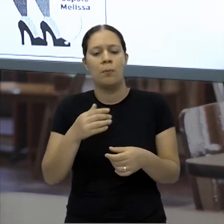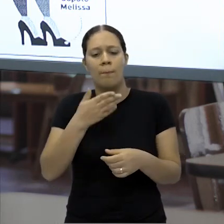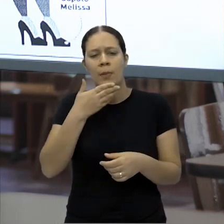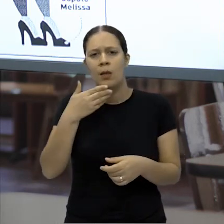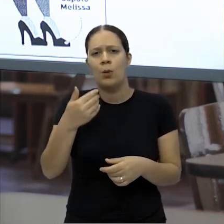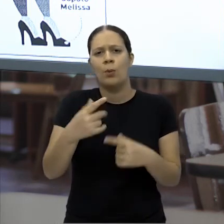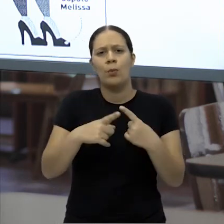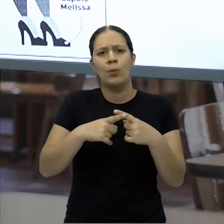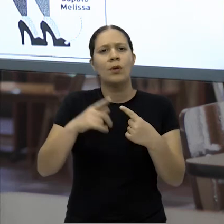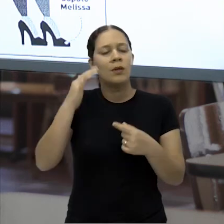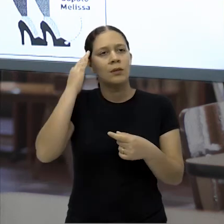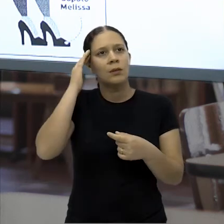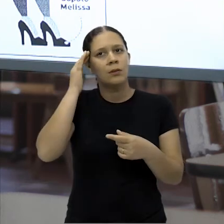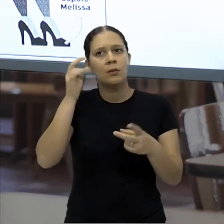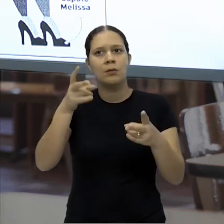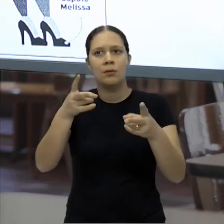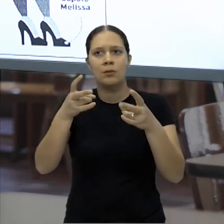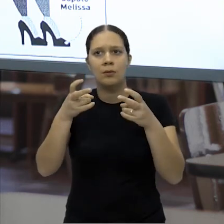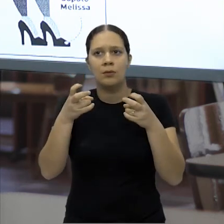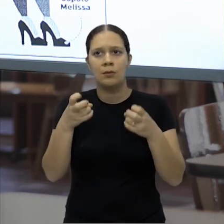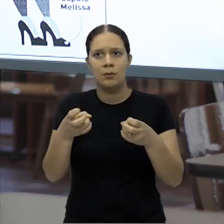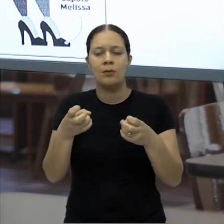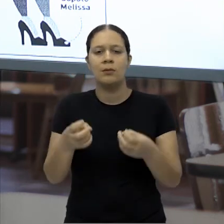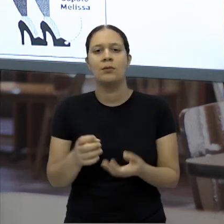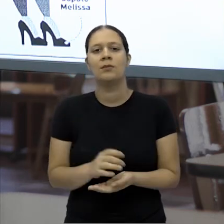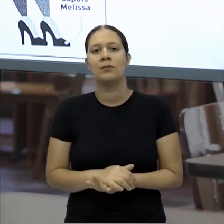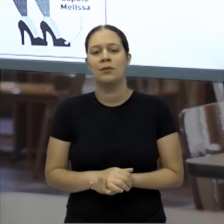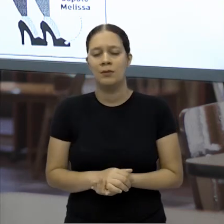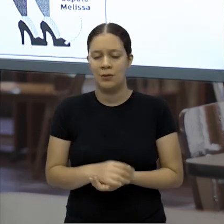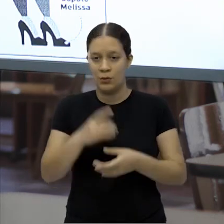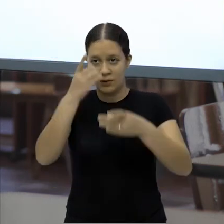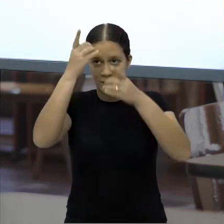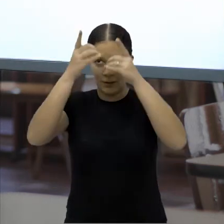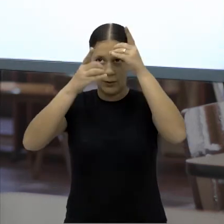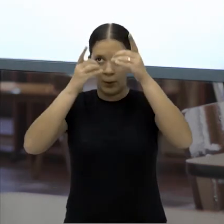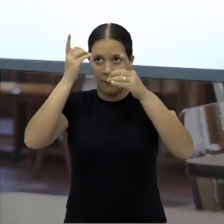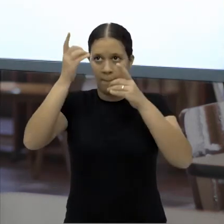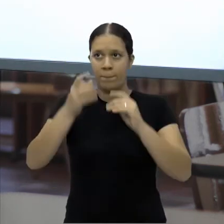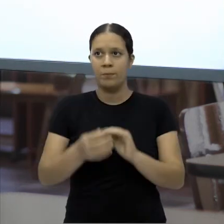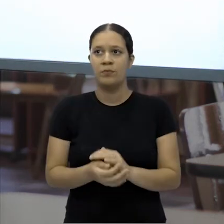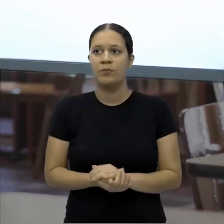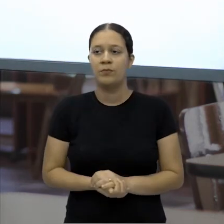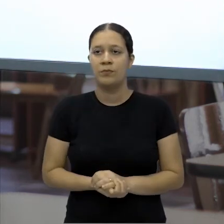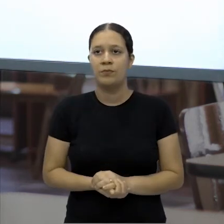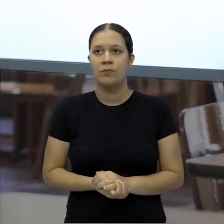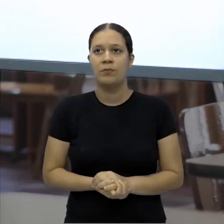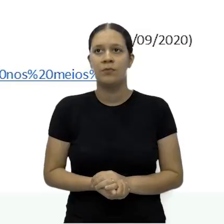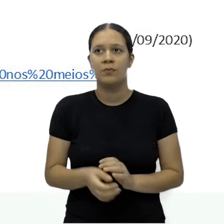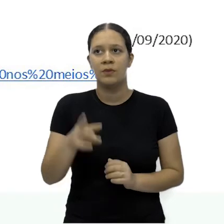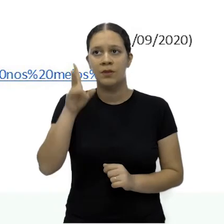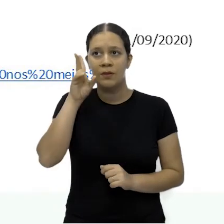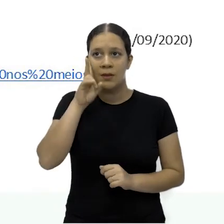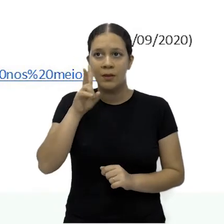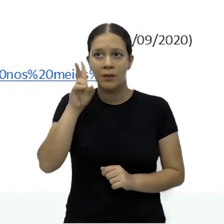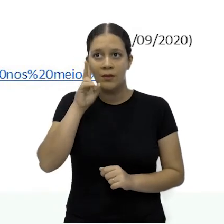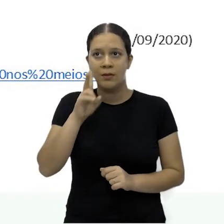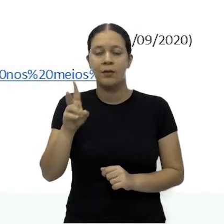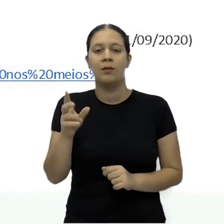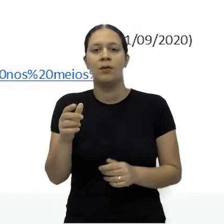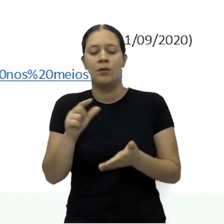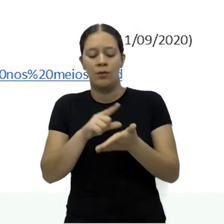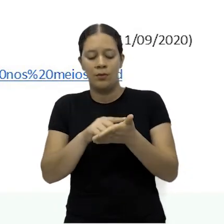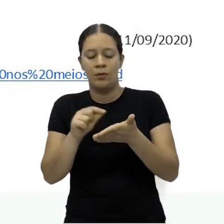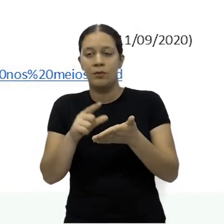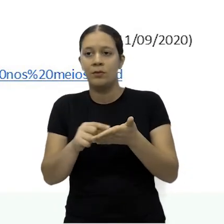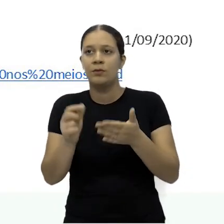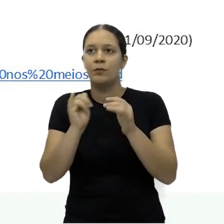né? Entendemos muito melhor. Isso ilustra as nossas ideias. Então, lembrando, um artigo de divulgação científica é